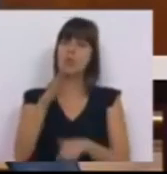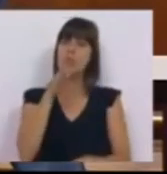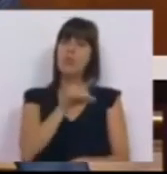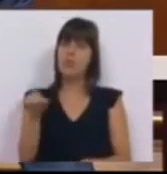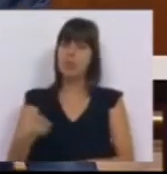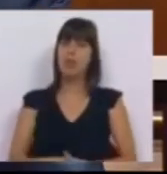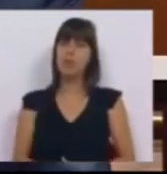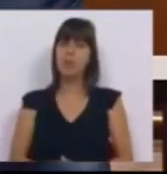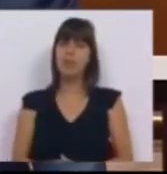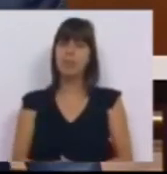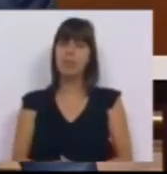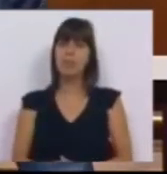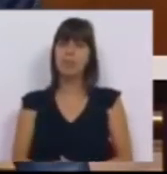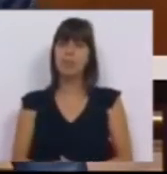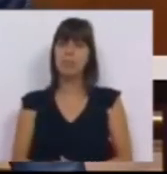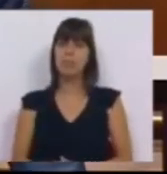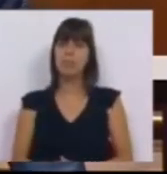deputados.